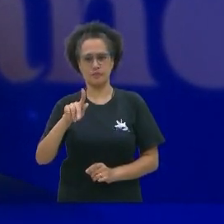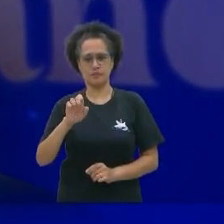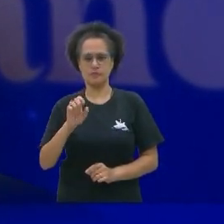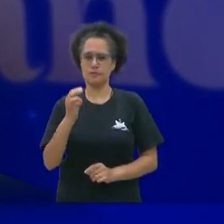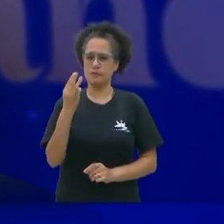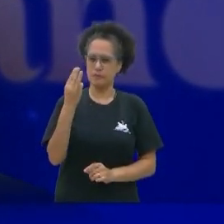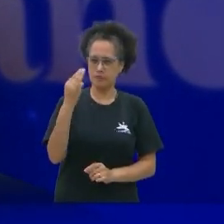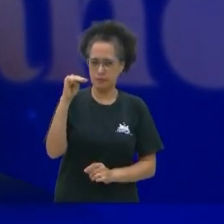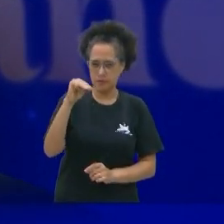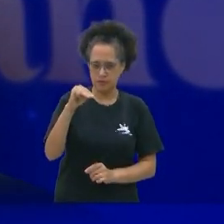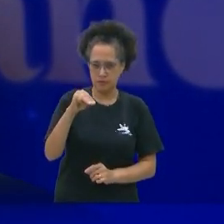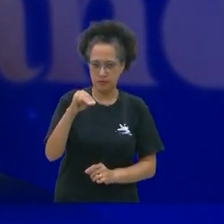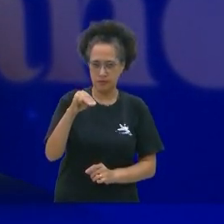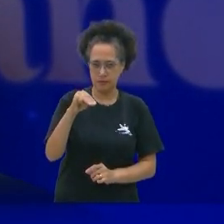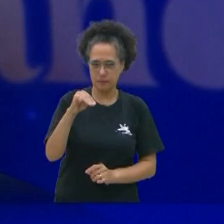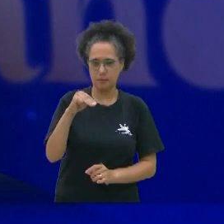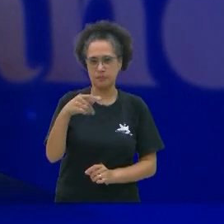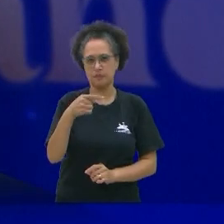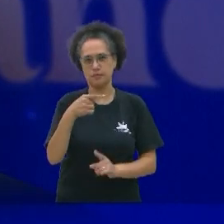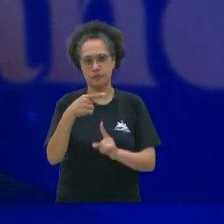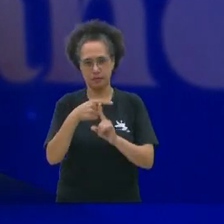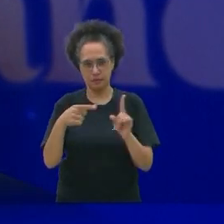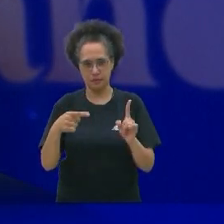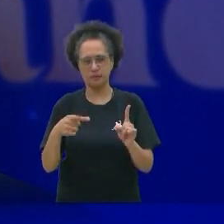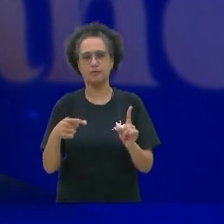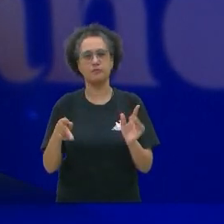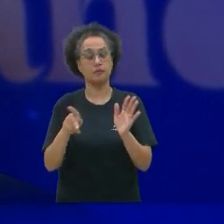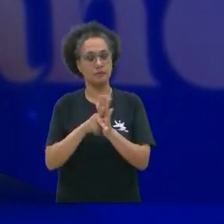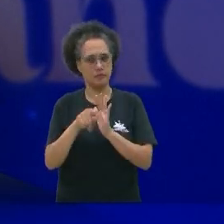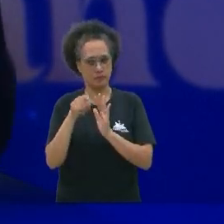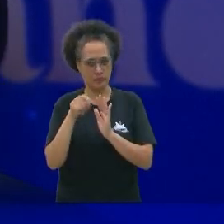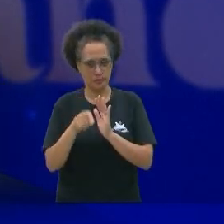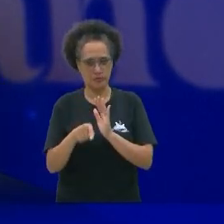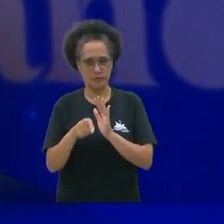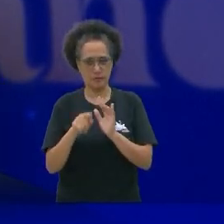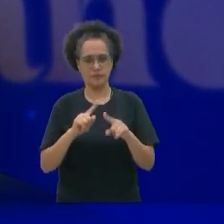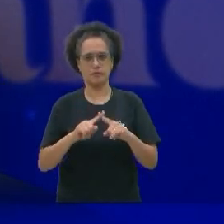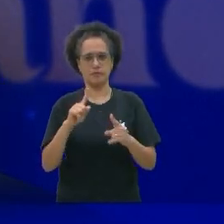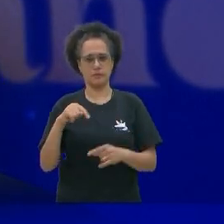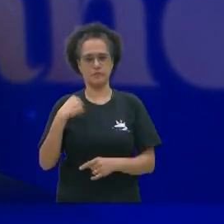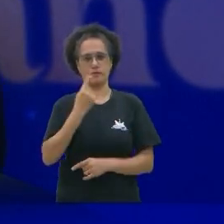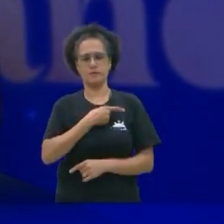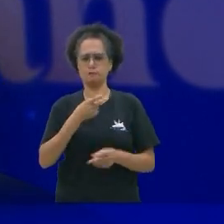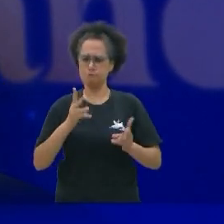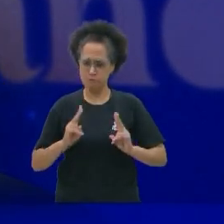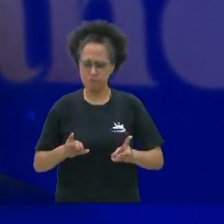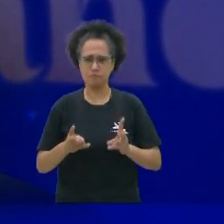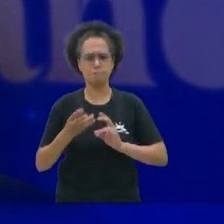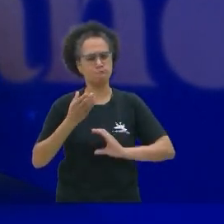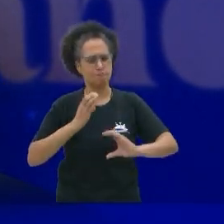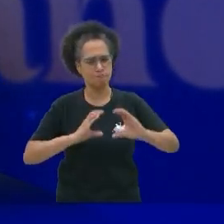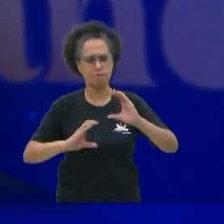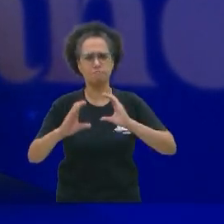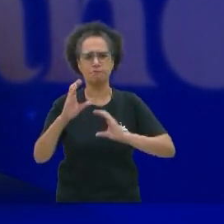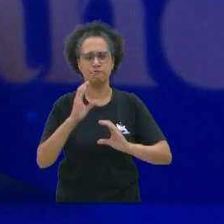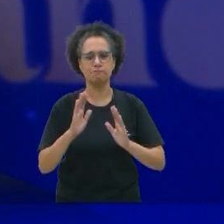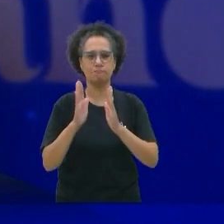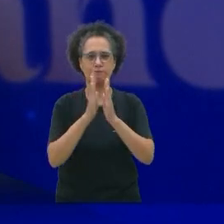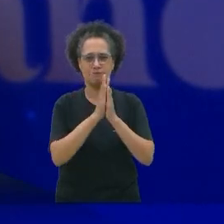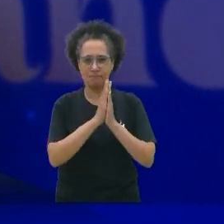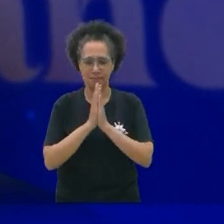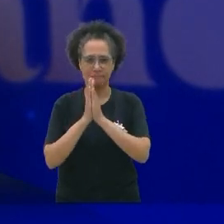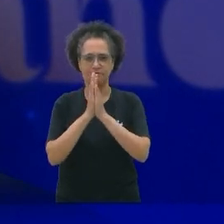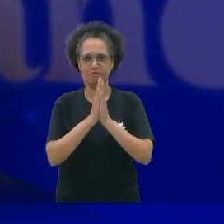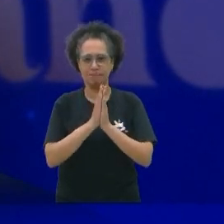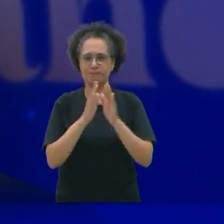você vai acompanhar a propaganda obrigatória eleitoral. Mas nós vamos continuar cantando, rezando aqui. E você, pelo nosso